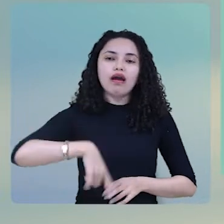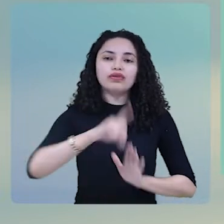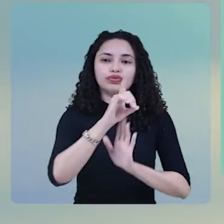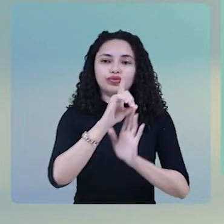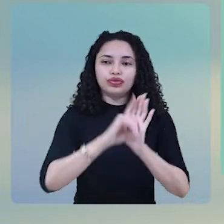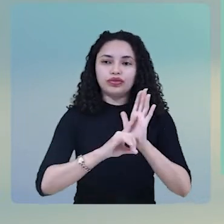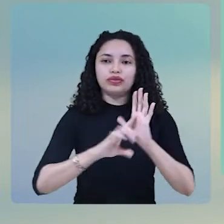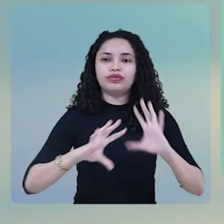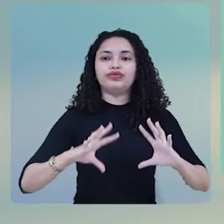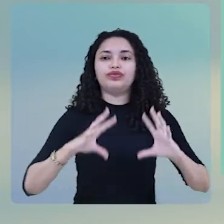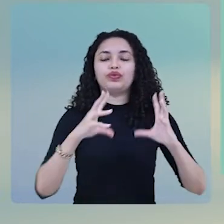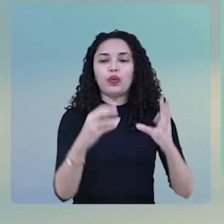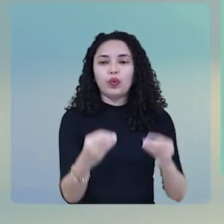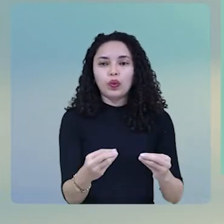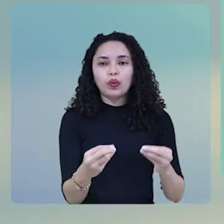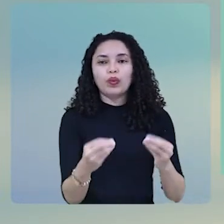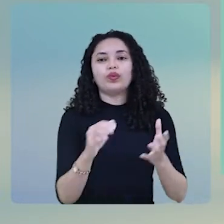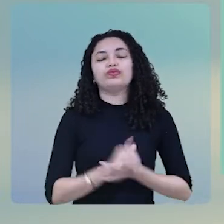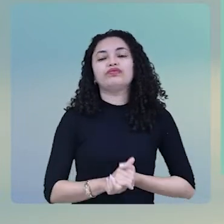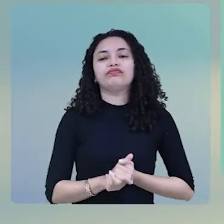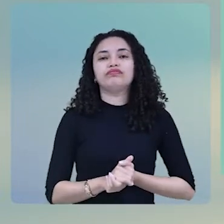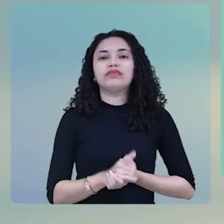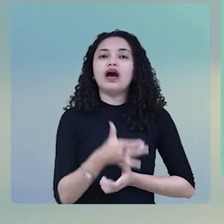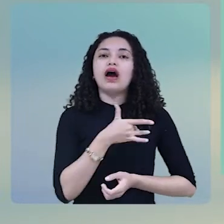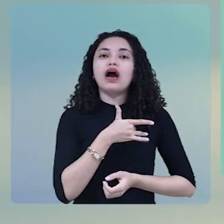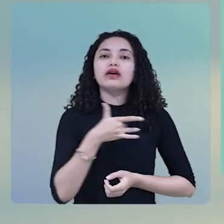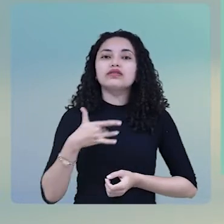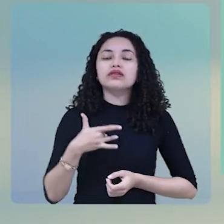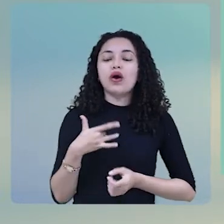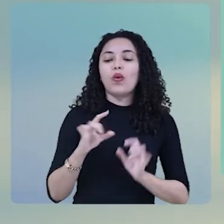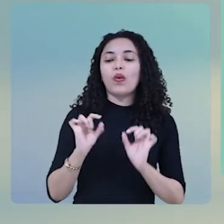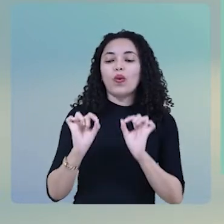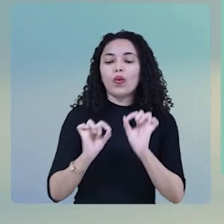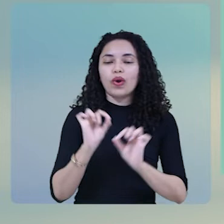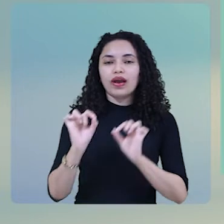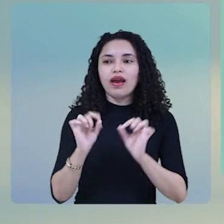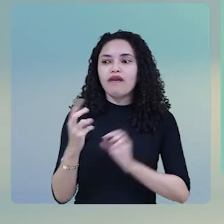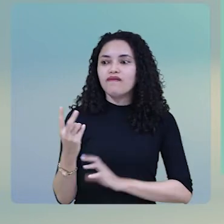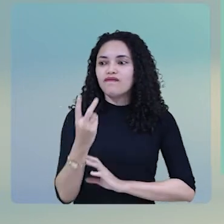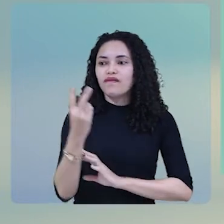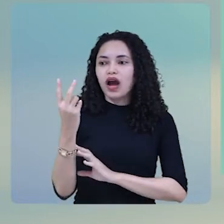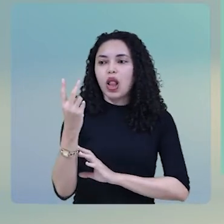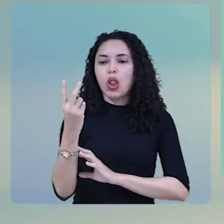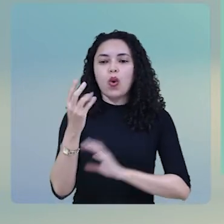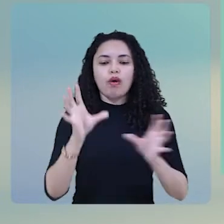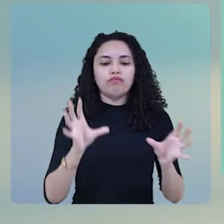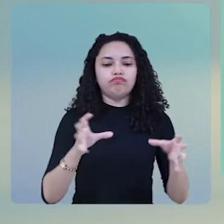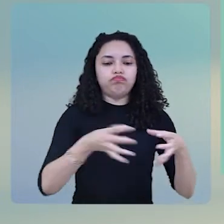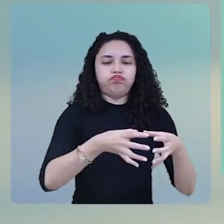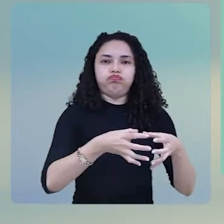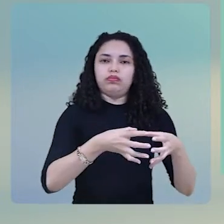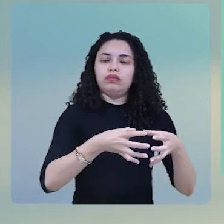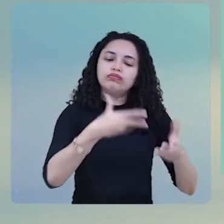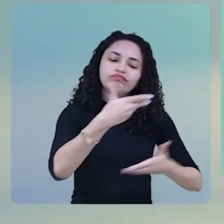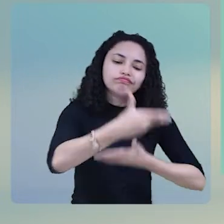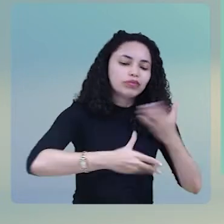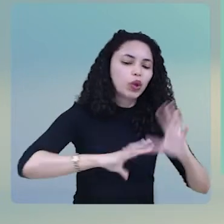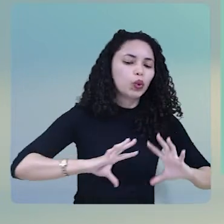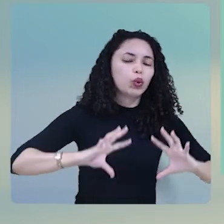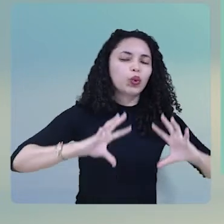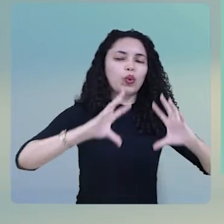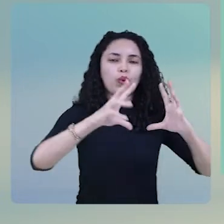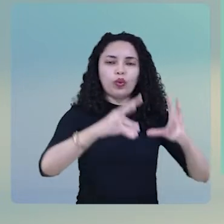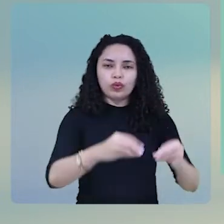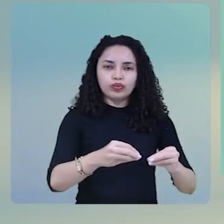A saúde é assim apresentada como um valor coletivo. Então, o que é que a gente pode